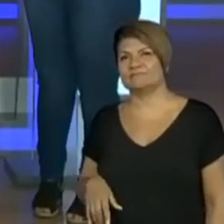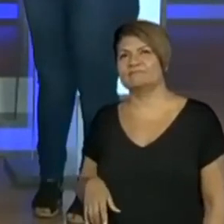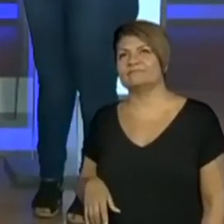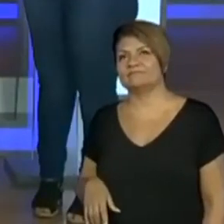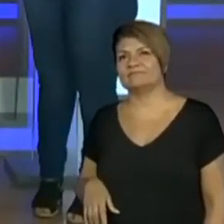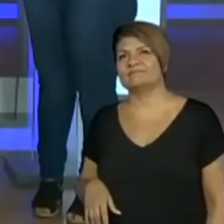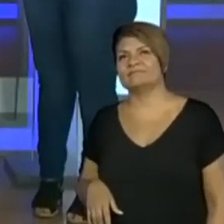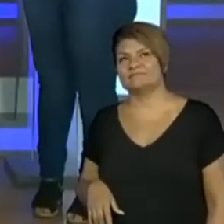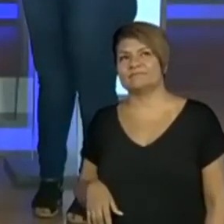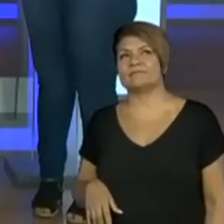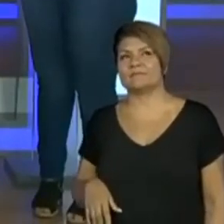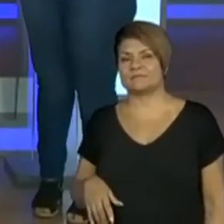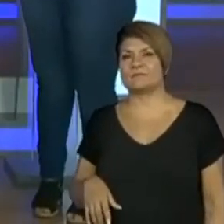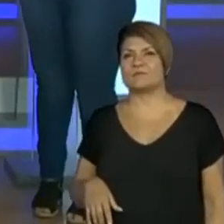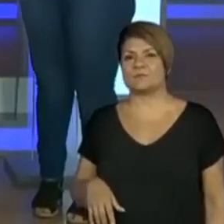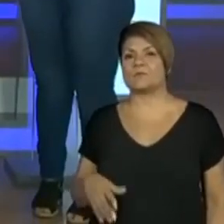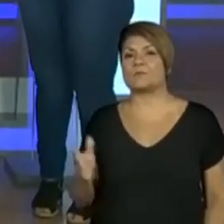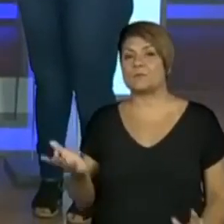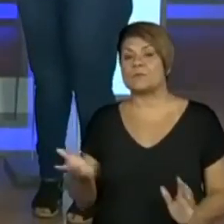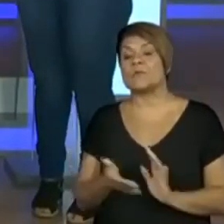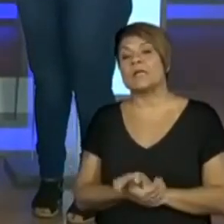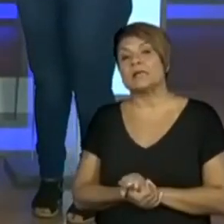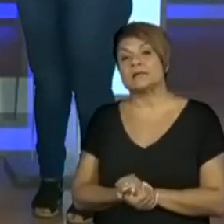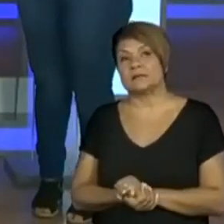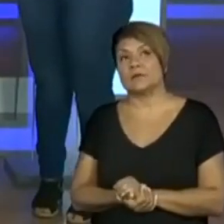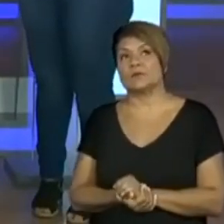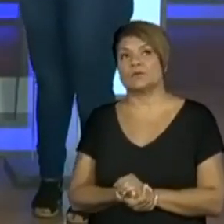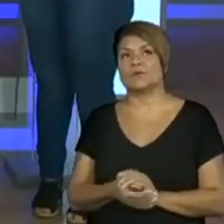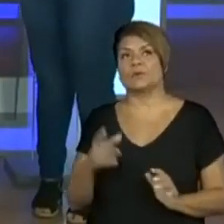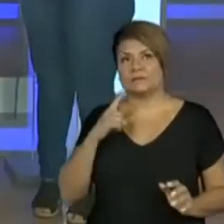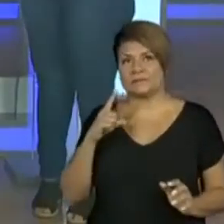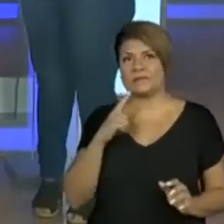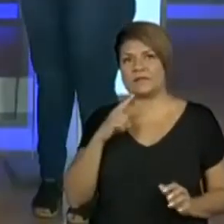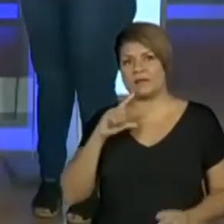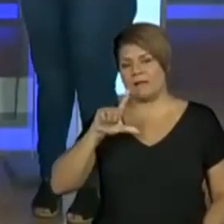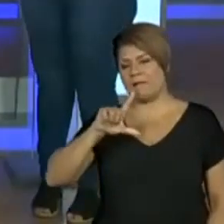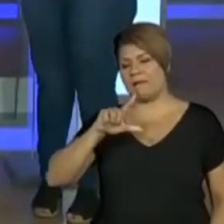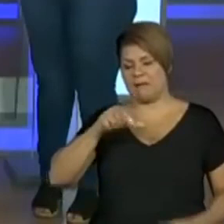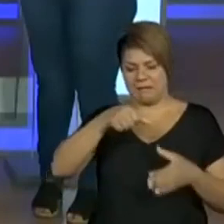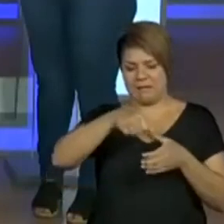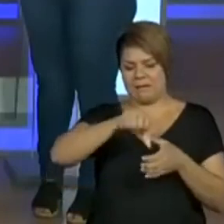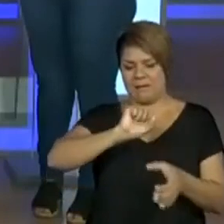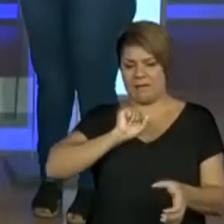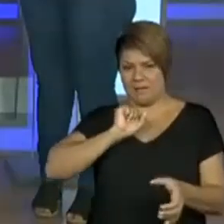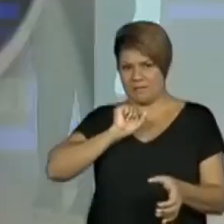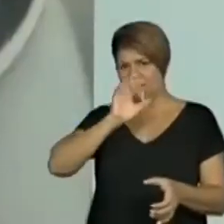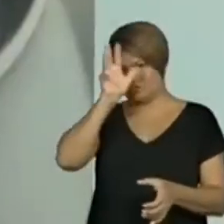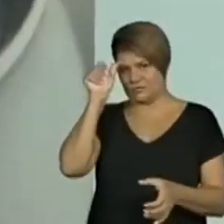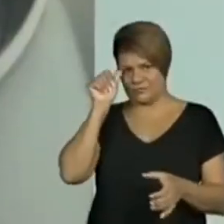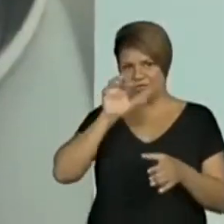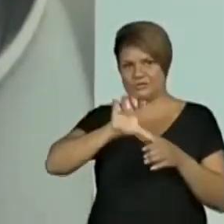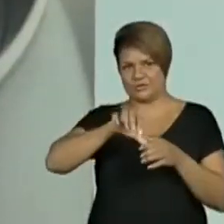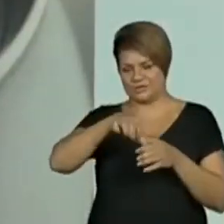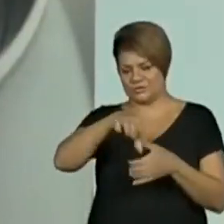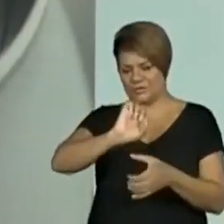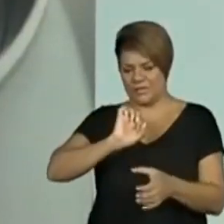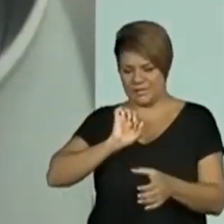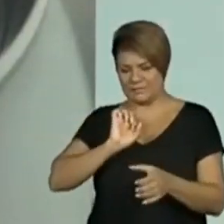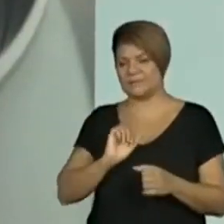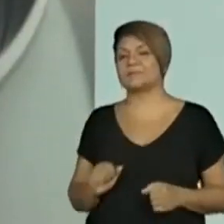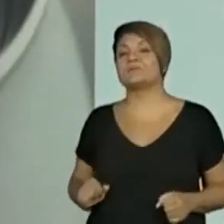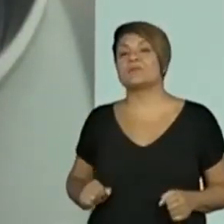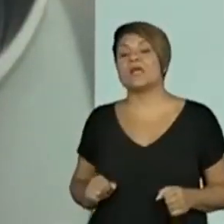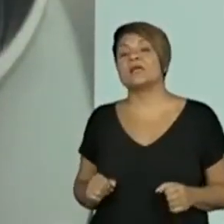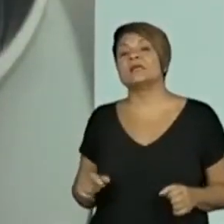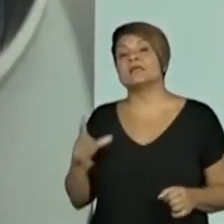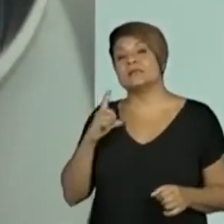foi a água desse ano de plástico não a gente tem ali a lata né de refri refrigerante se